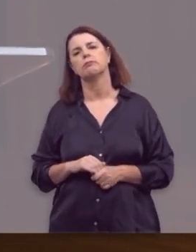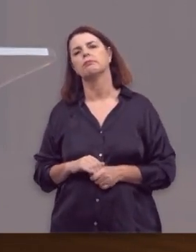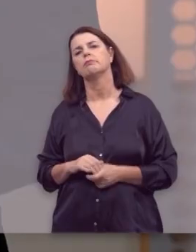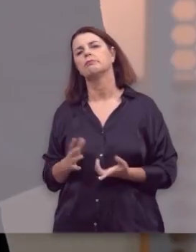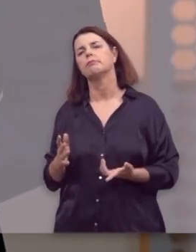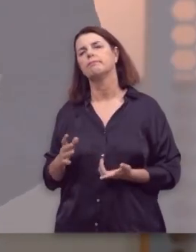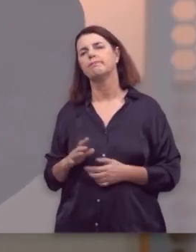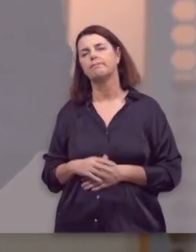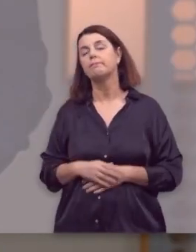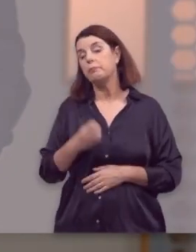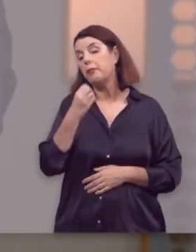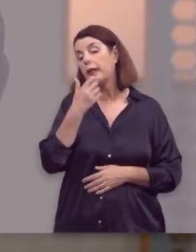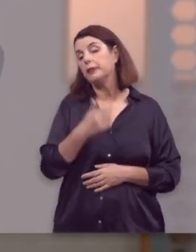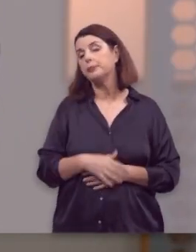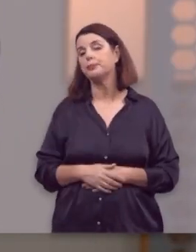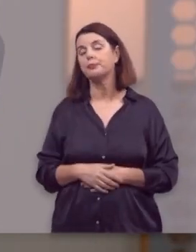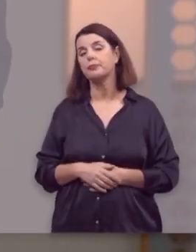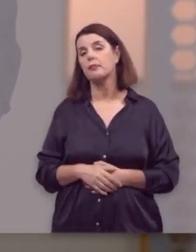Pois bem,